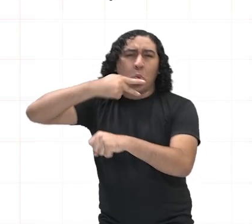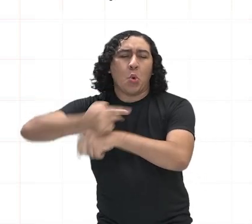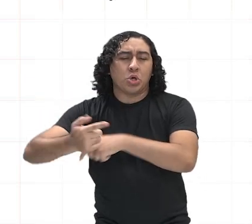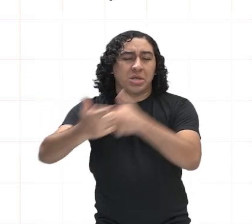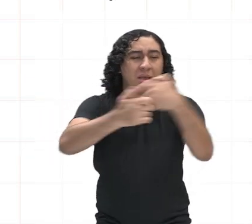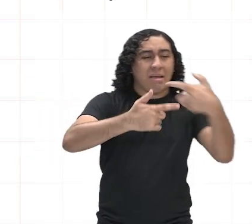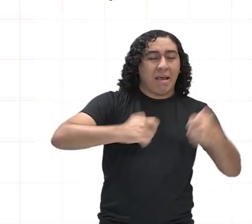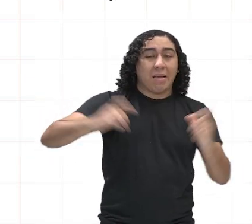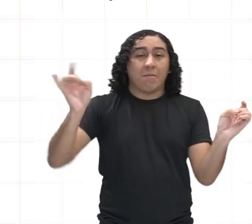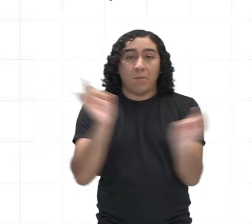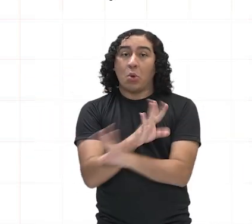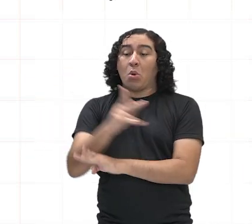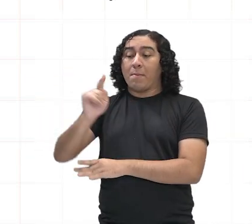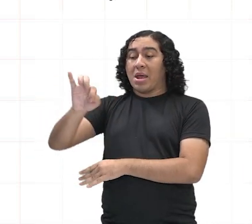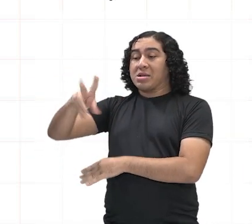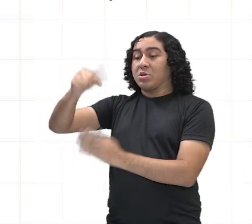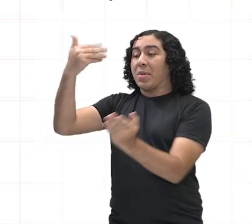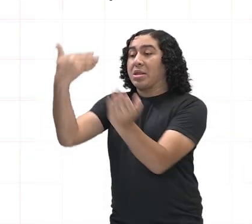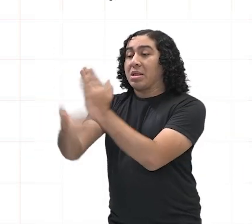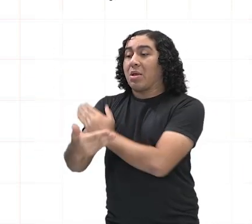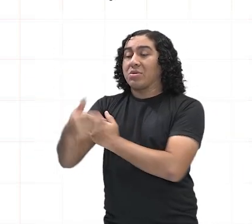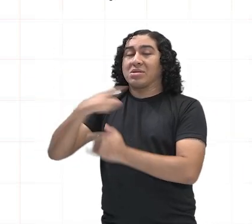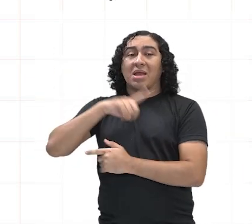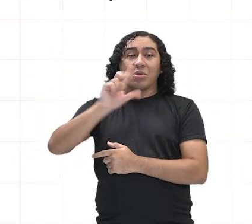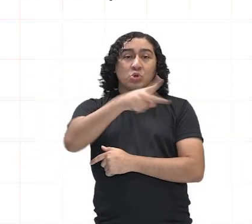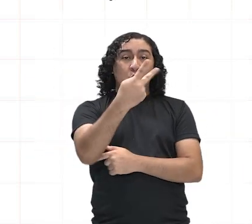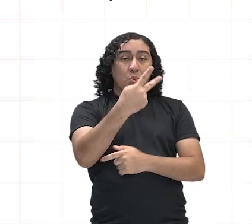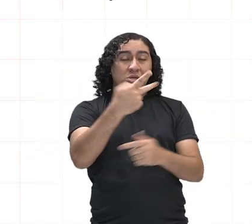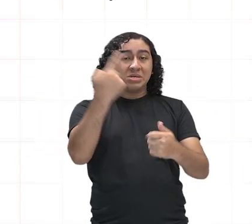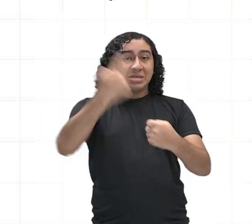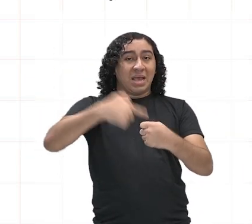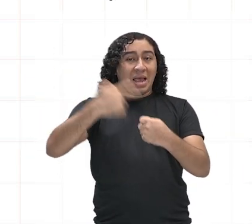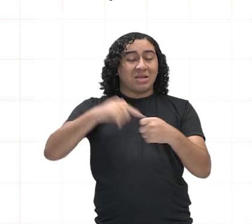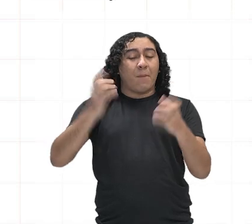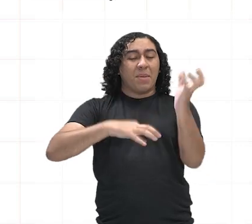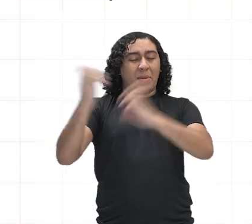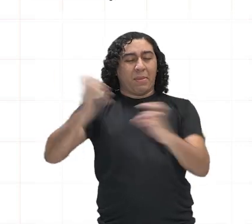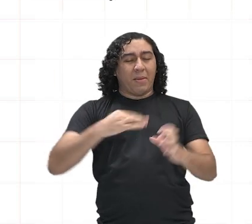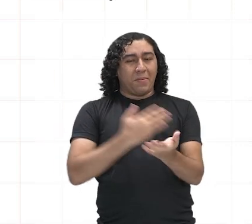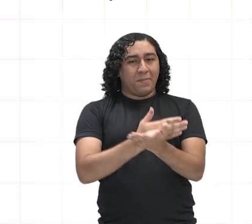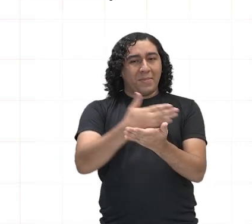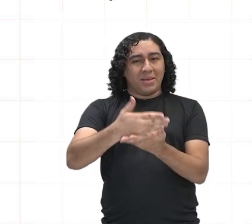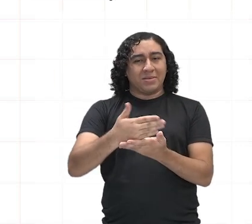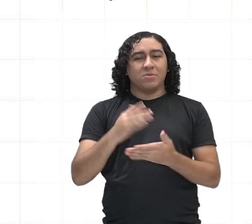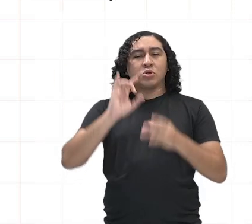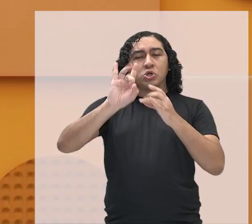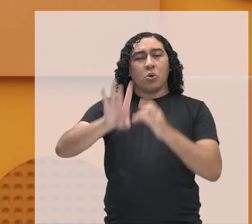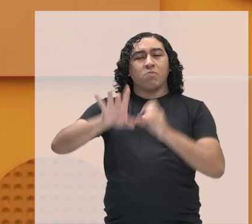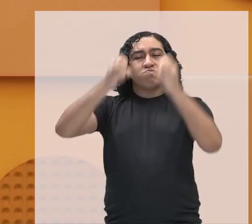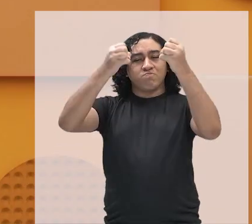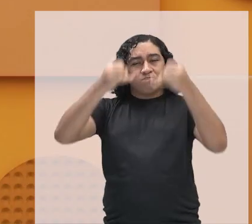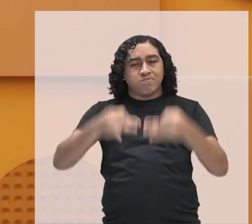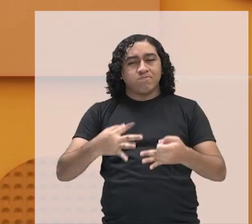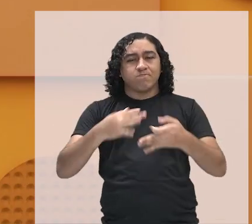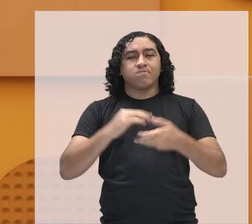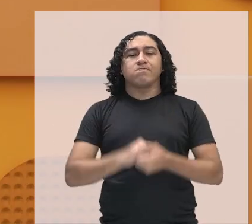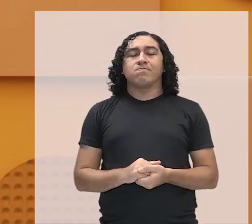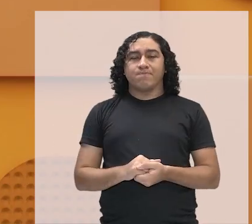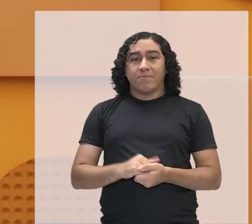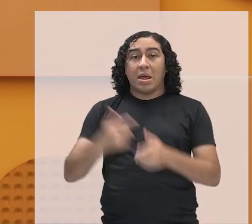dos persas, eles vão começar a brigar entre si. Volta aqui para mim, olha só explicar para vocês que foi então a